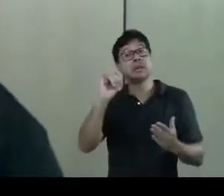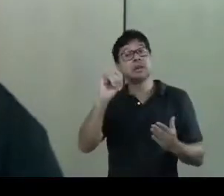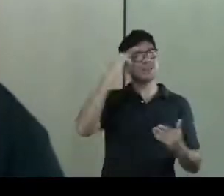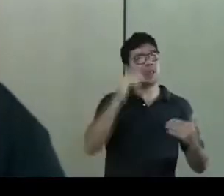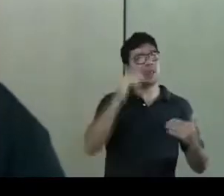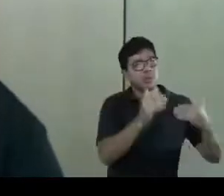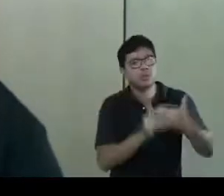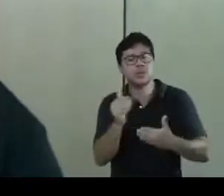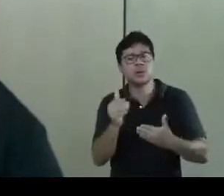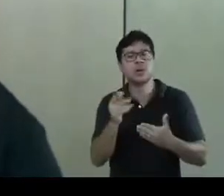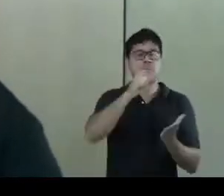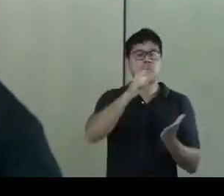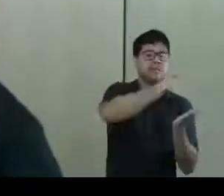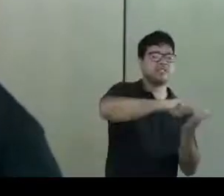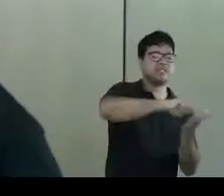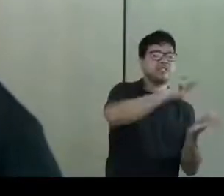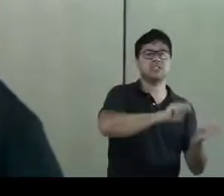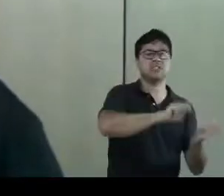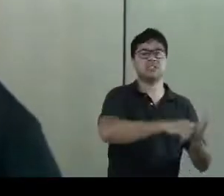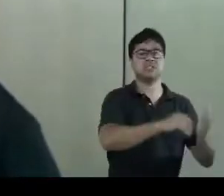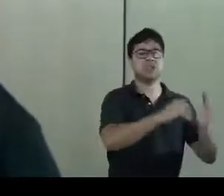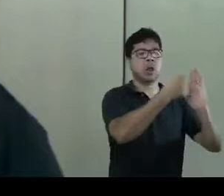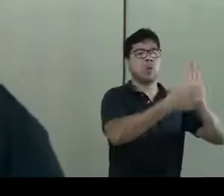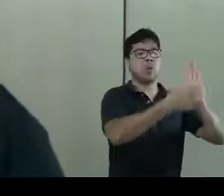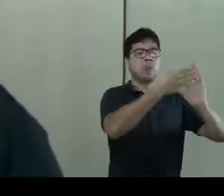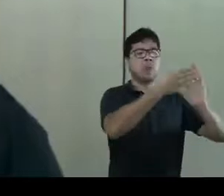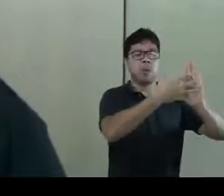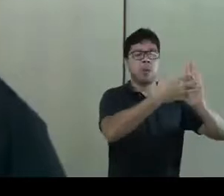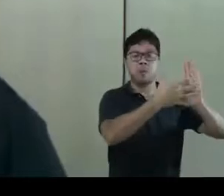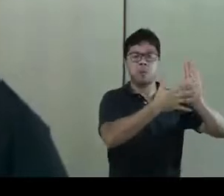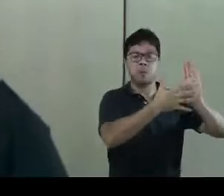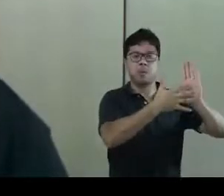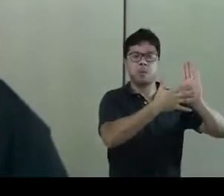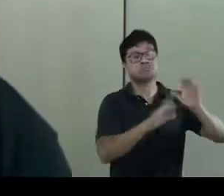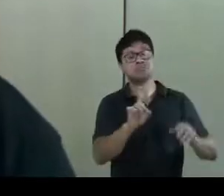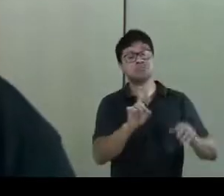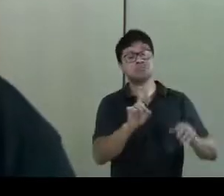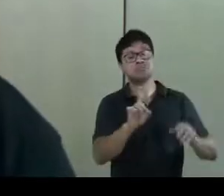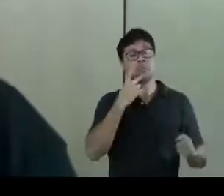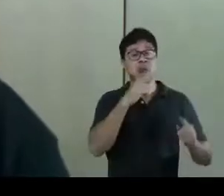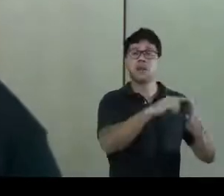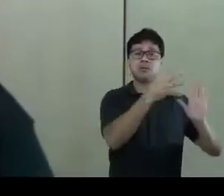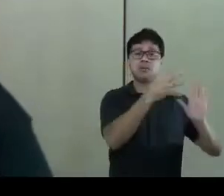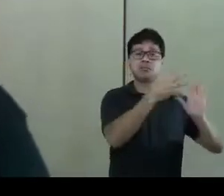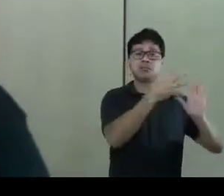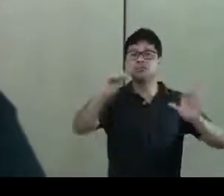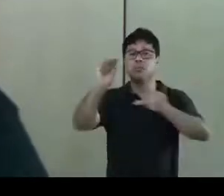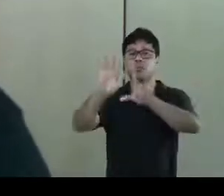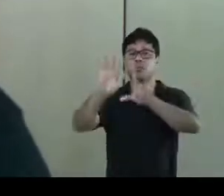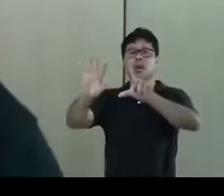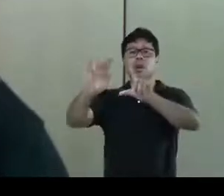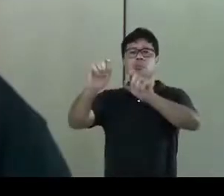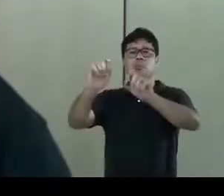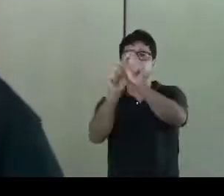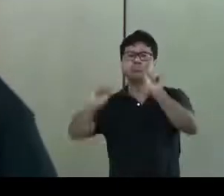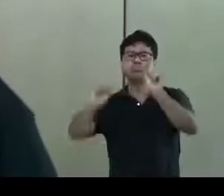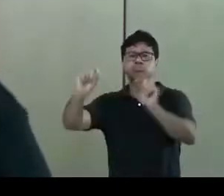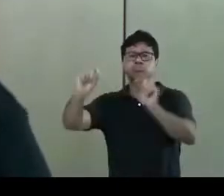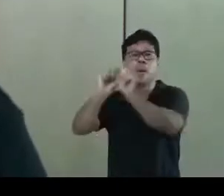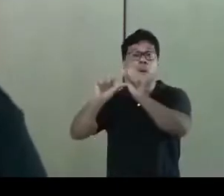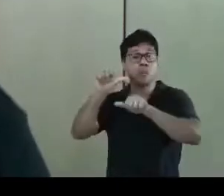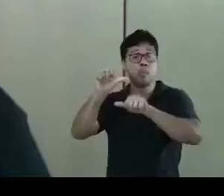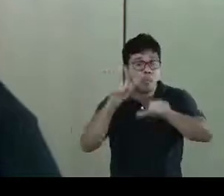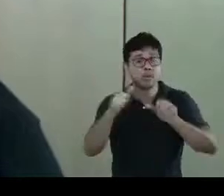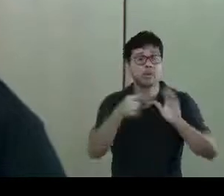não mais com uma escrita linear, textual apenas, mas com a potência de uma escrita muito mais